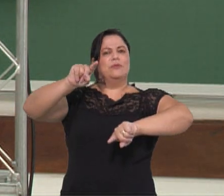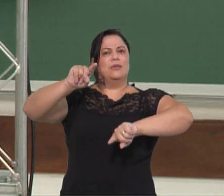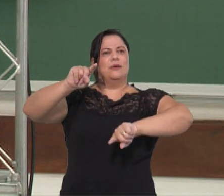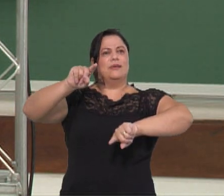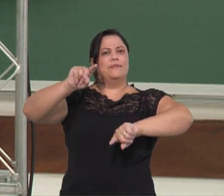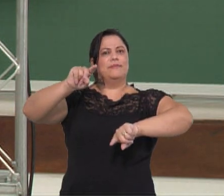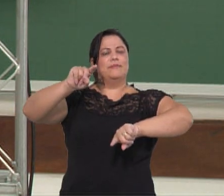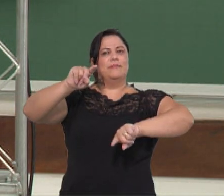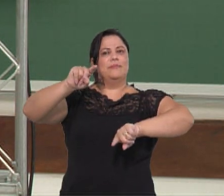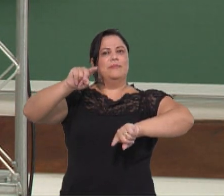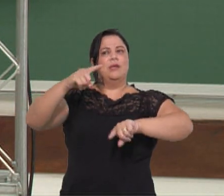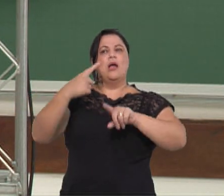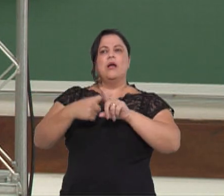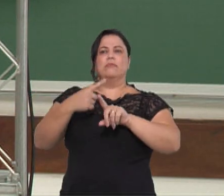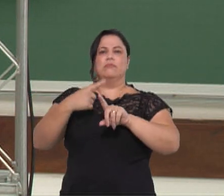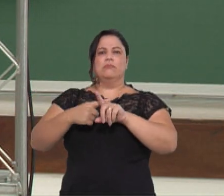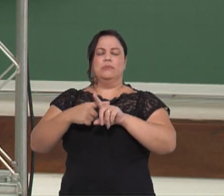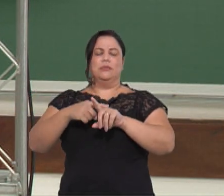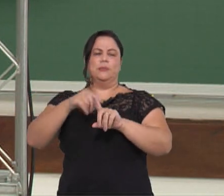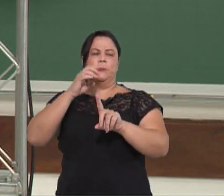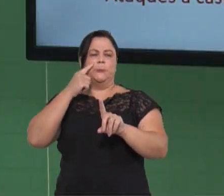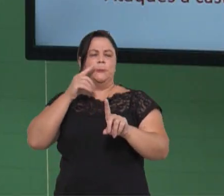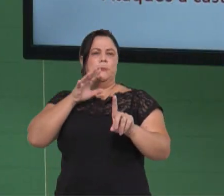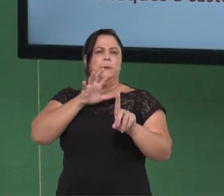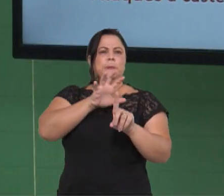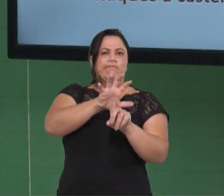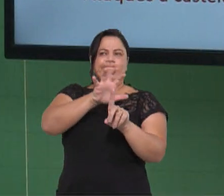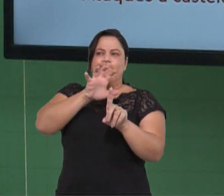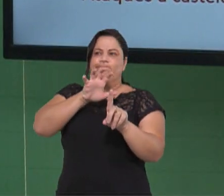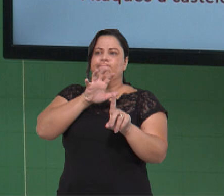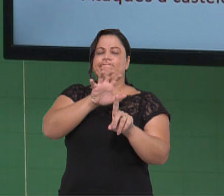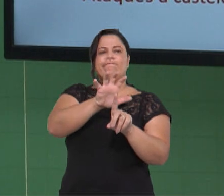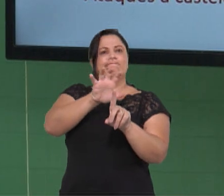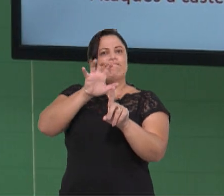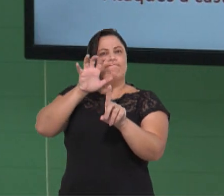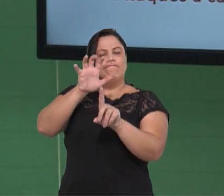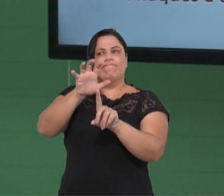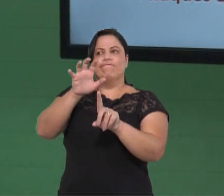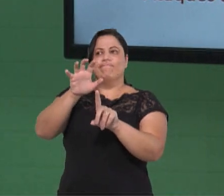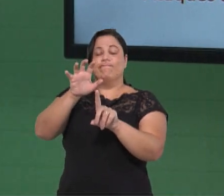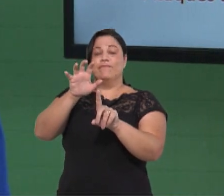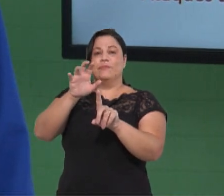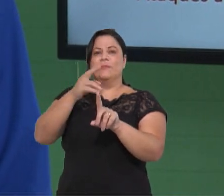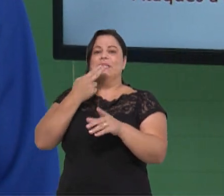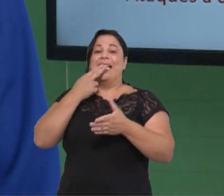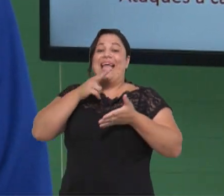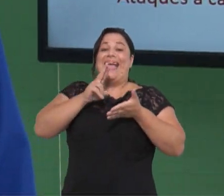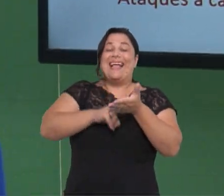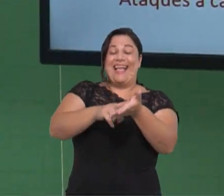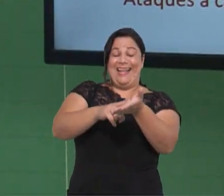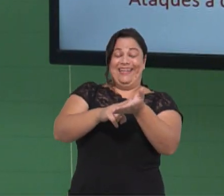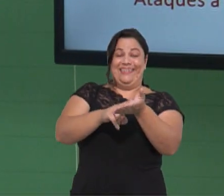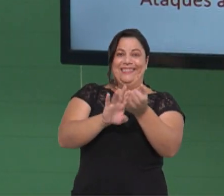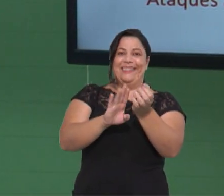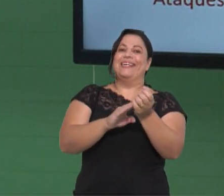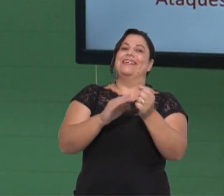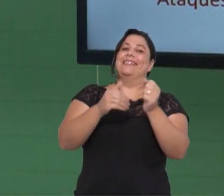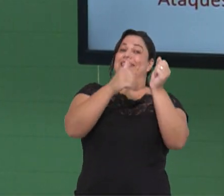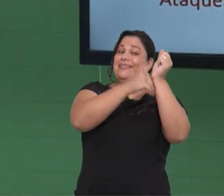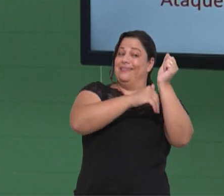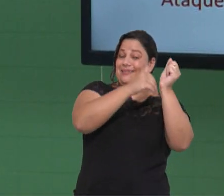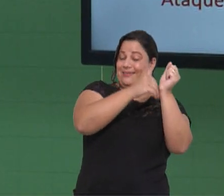tanto conspira através de cartas secretas com os governos, principalmente absolutistas